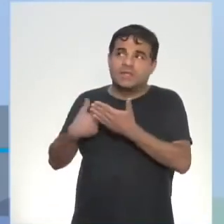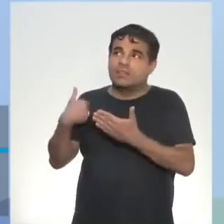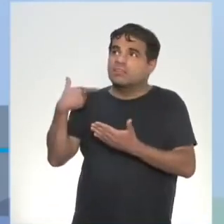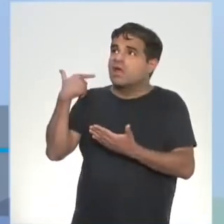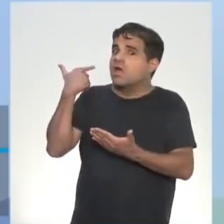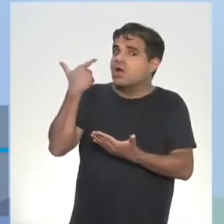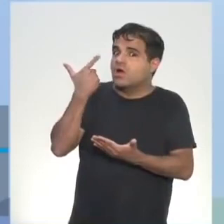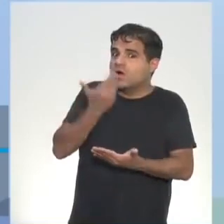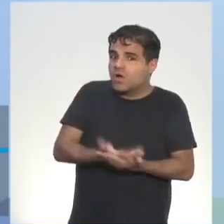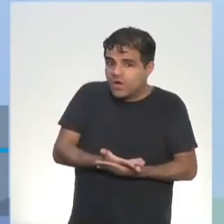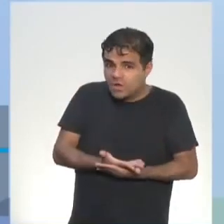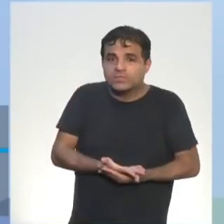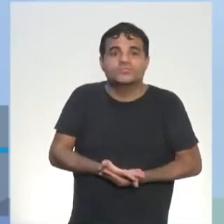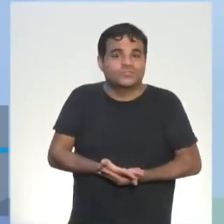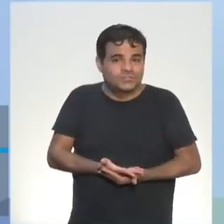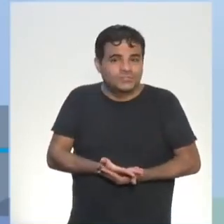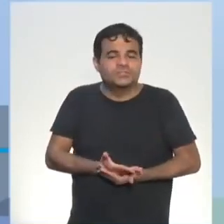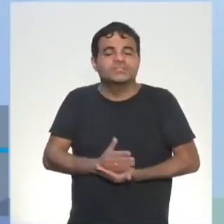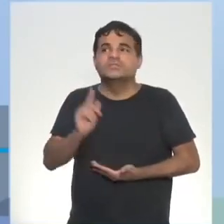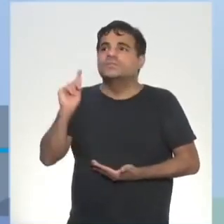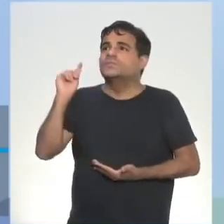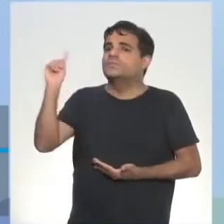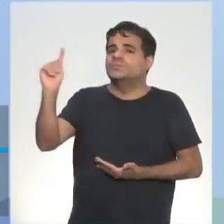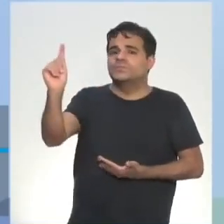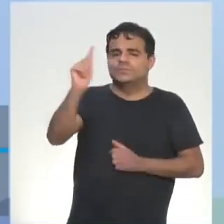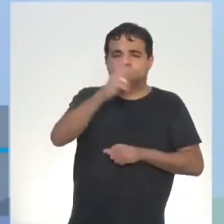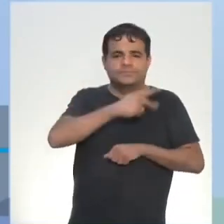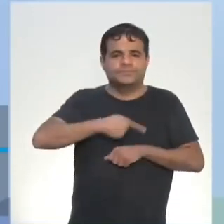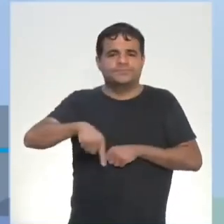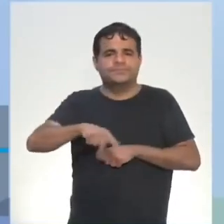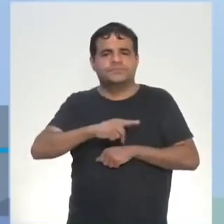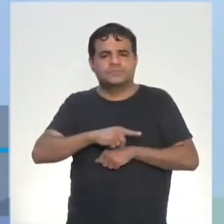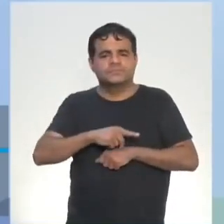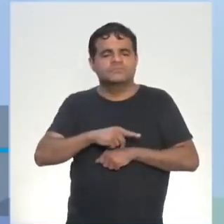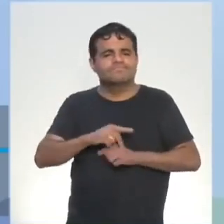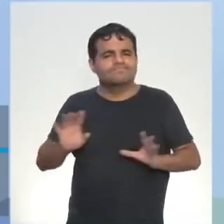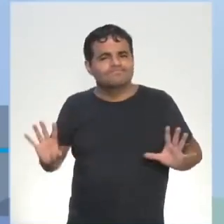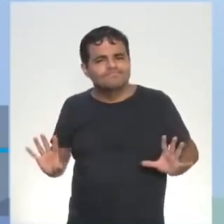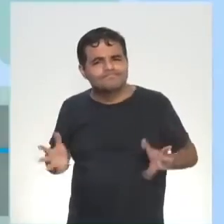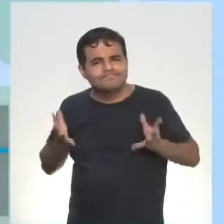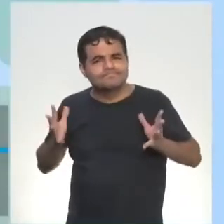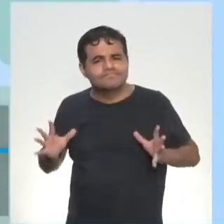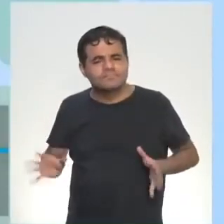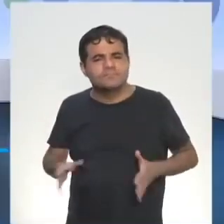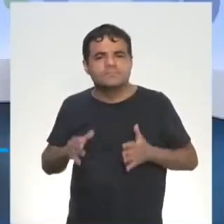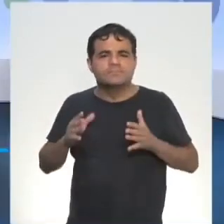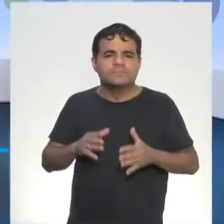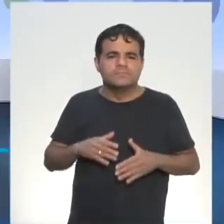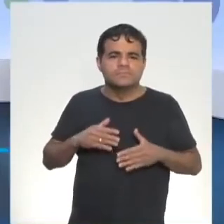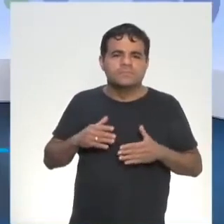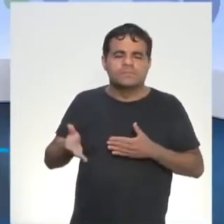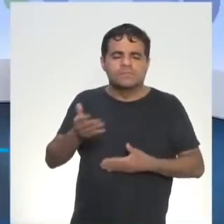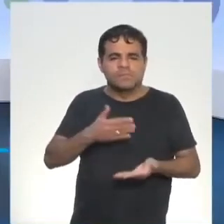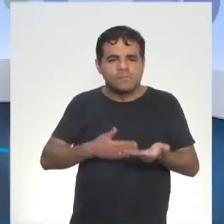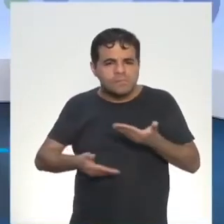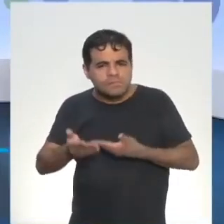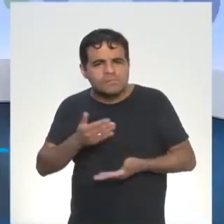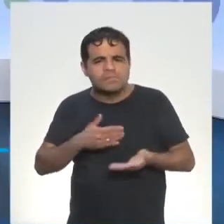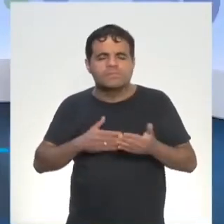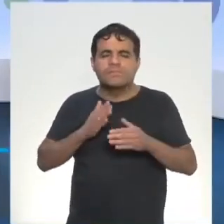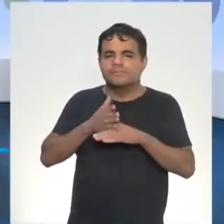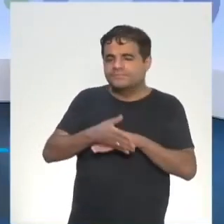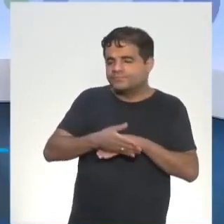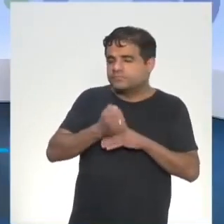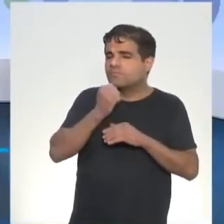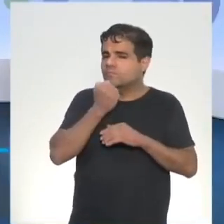hoje ainda em alguns países também ainda falta um pouco esse estímulo o incentivo em relação à